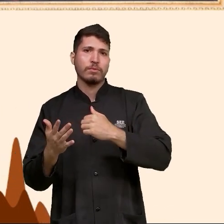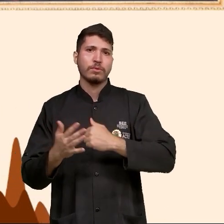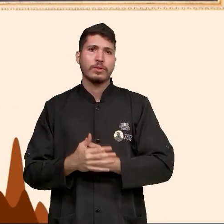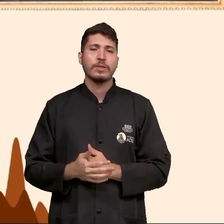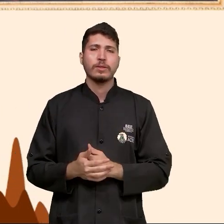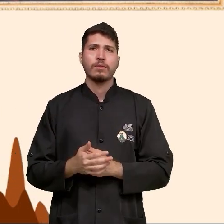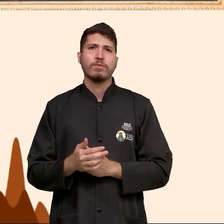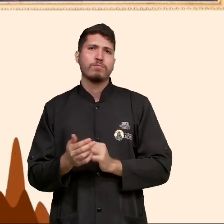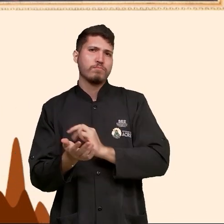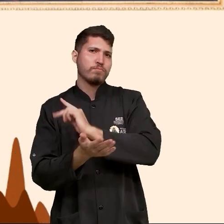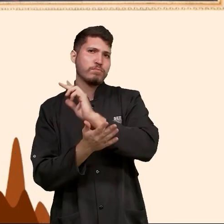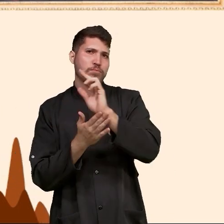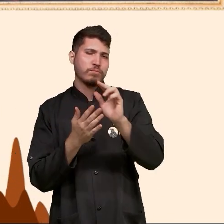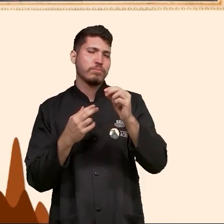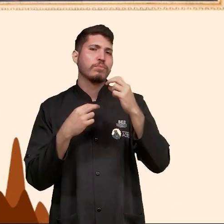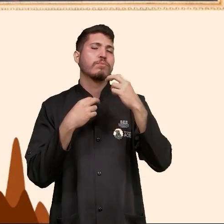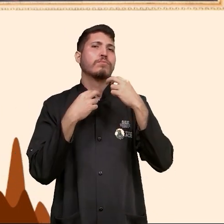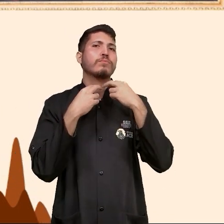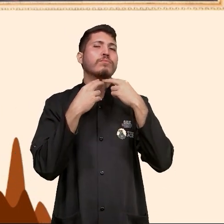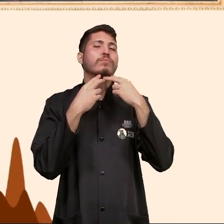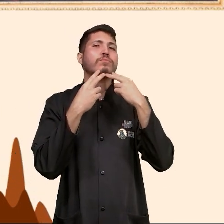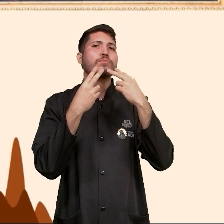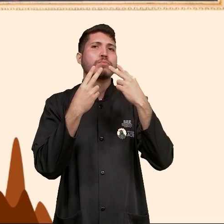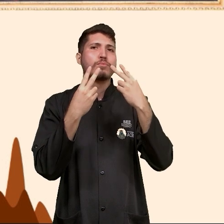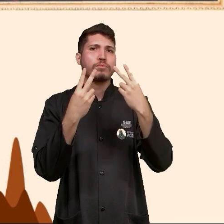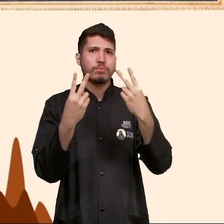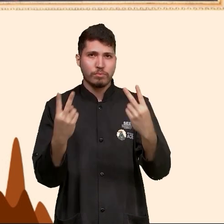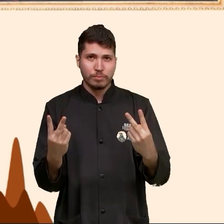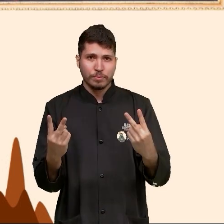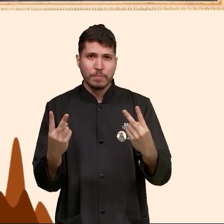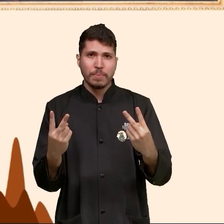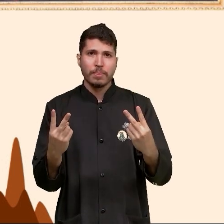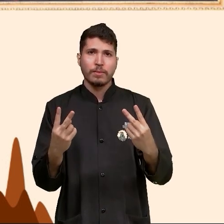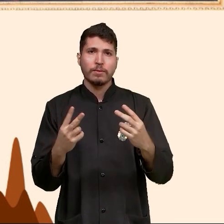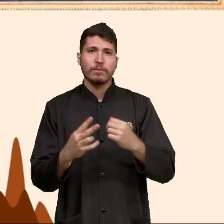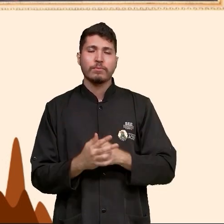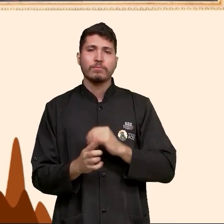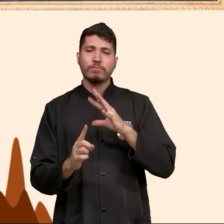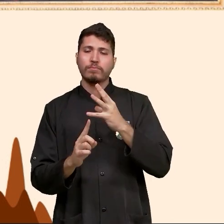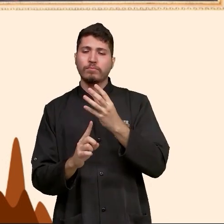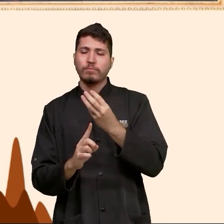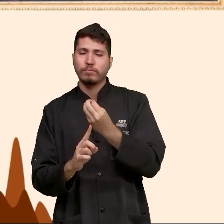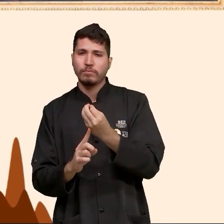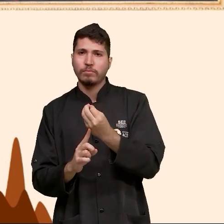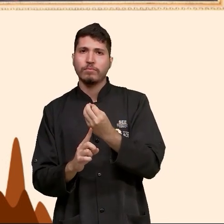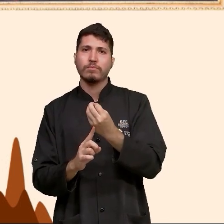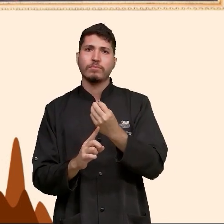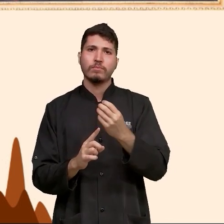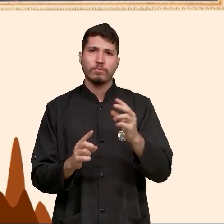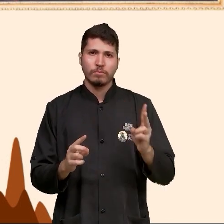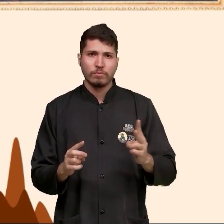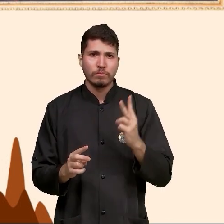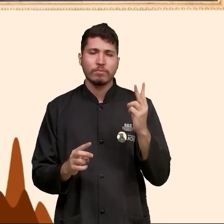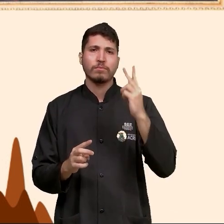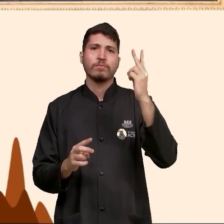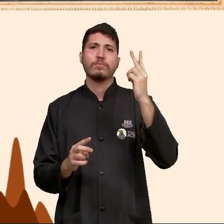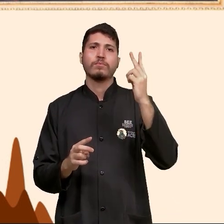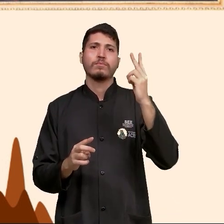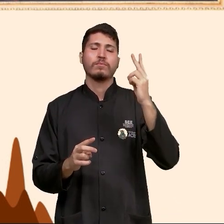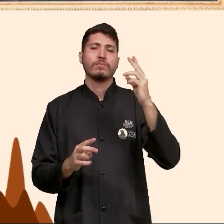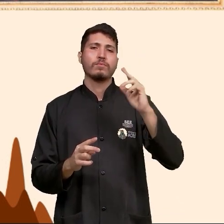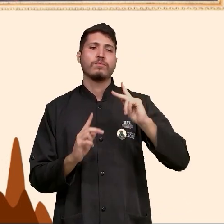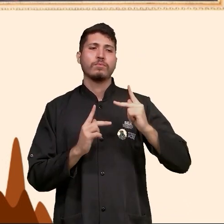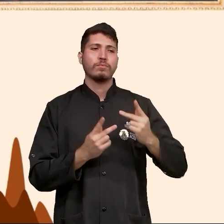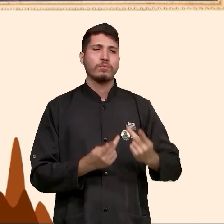Então, no Renascimento, a arte ela passa a valorizar o ser humano, a razão e a beleza da natureza. E aí surge